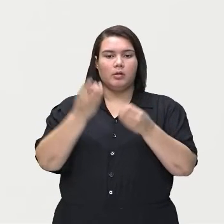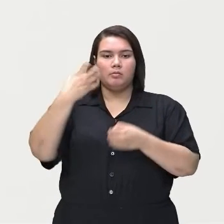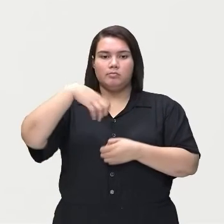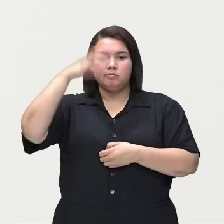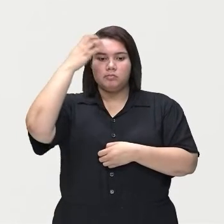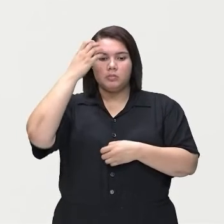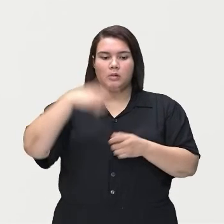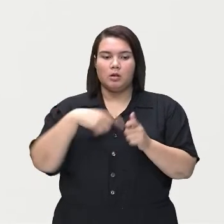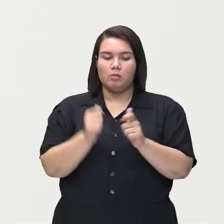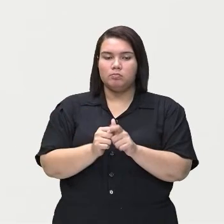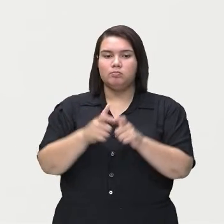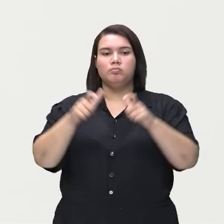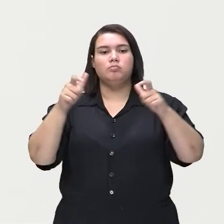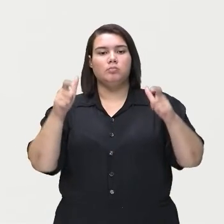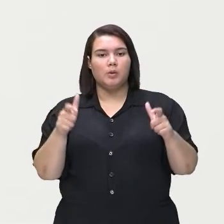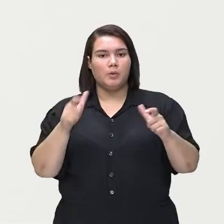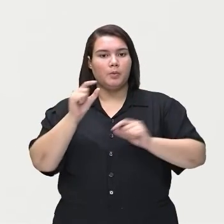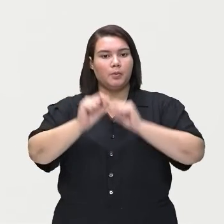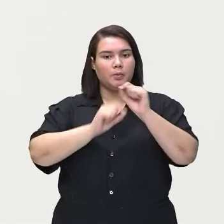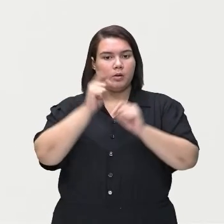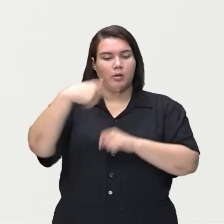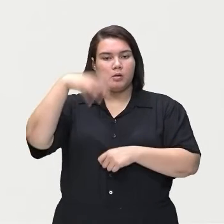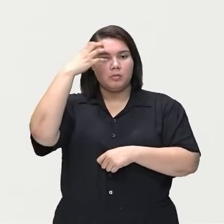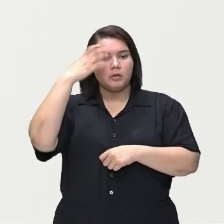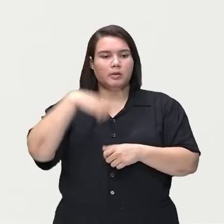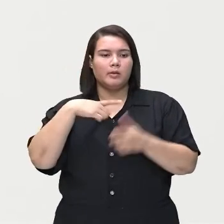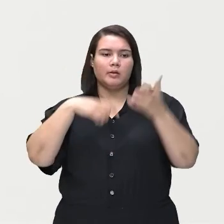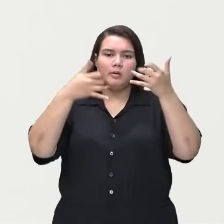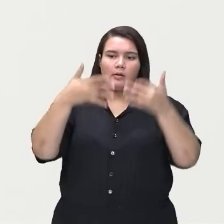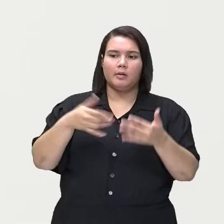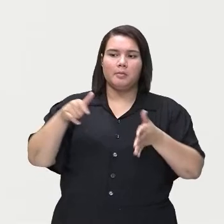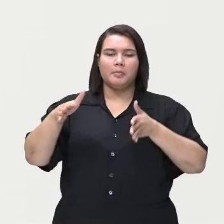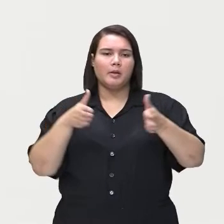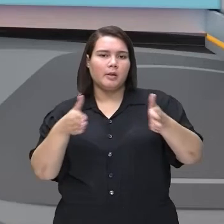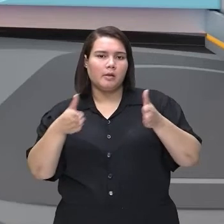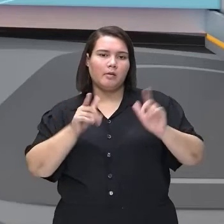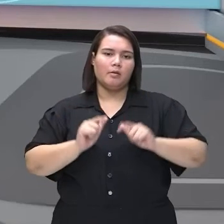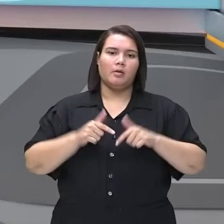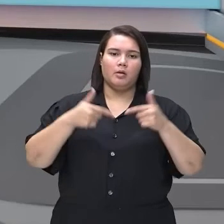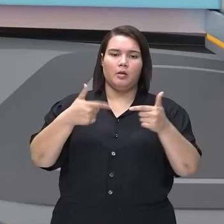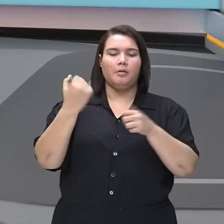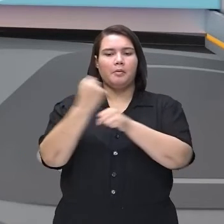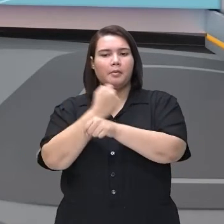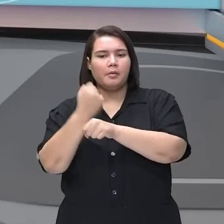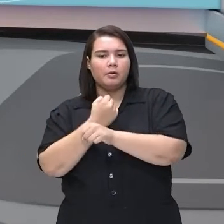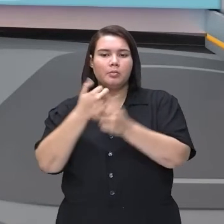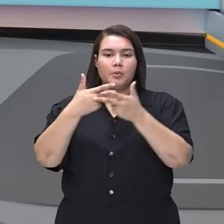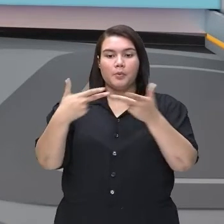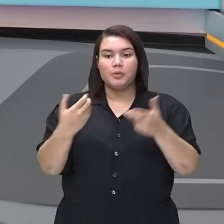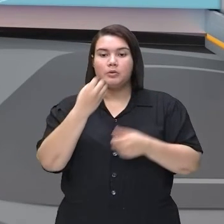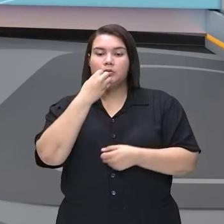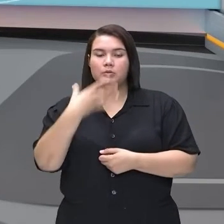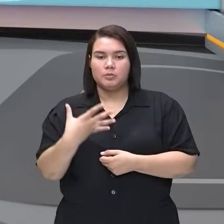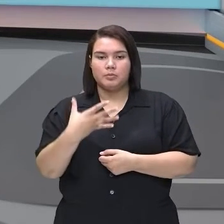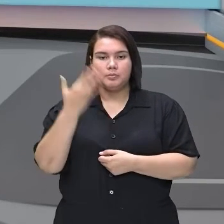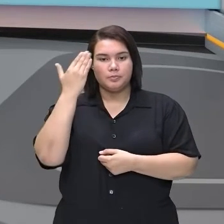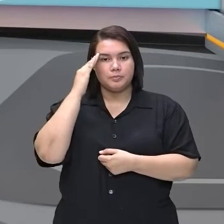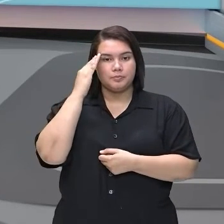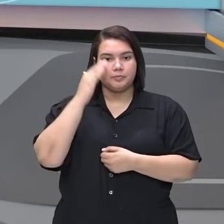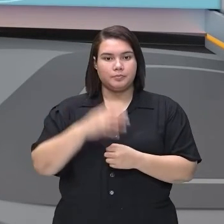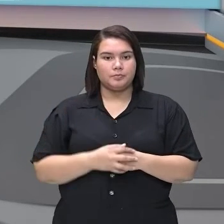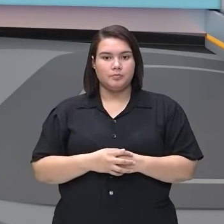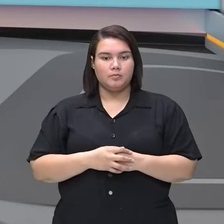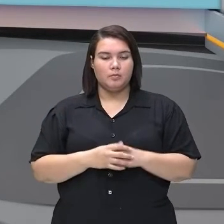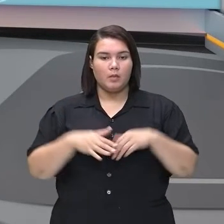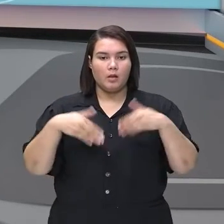conhecesse o que o imperador estava fazendo naquele período de obras, de coisas boas, entendeu? Então,